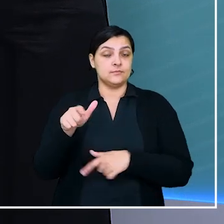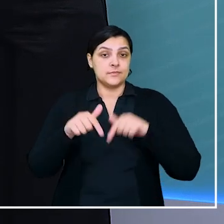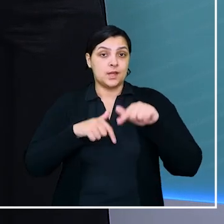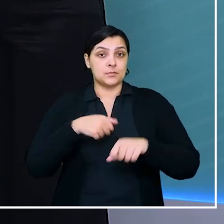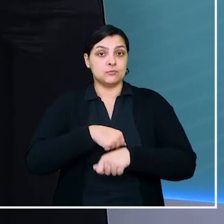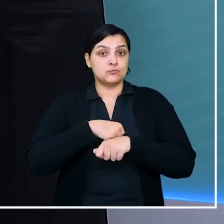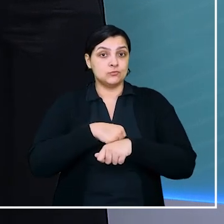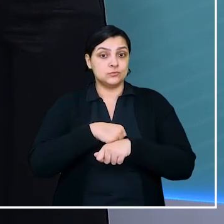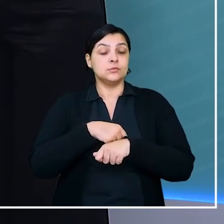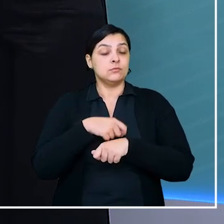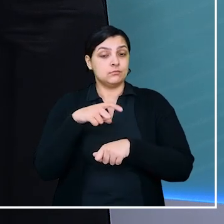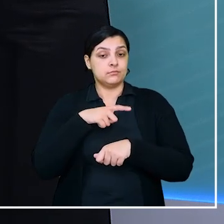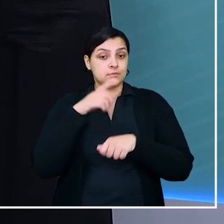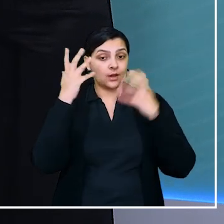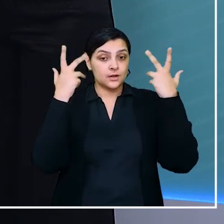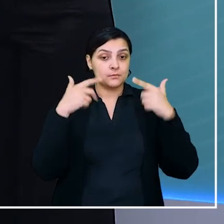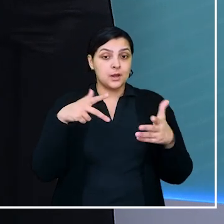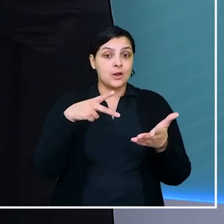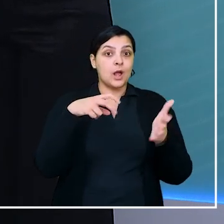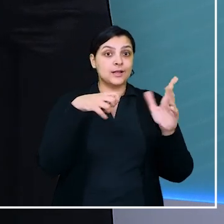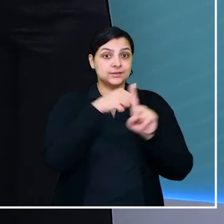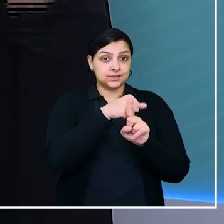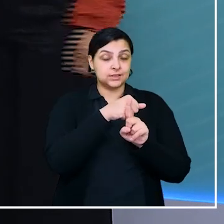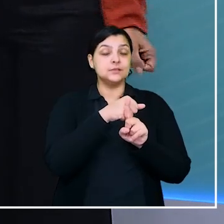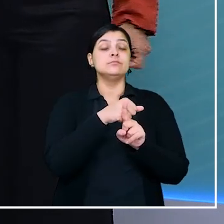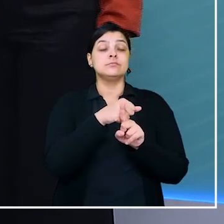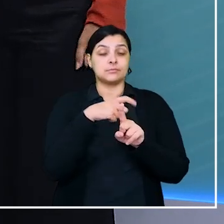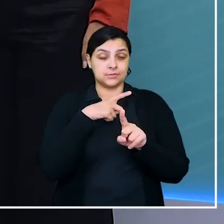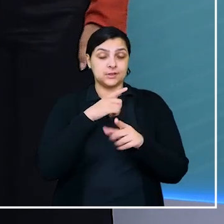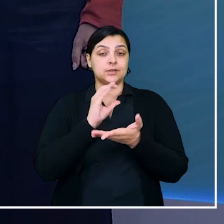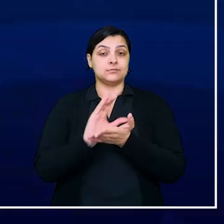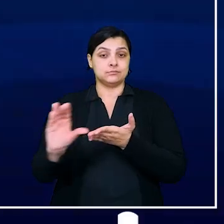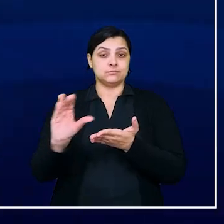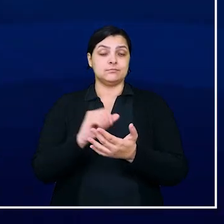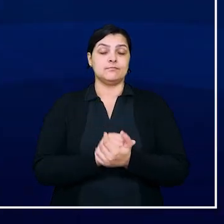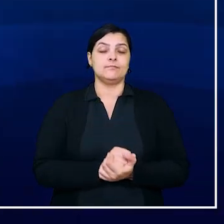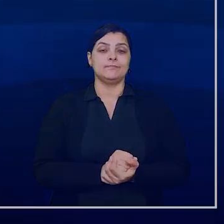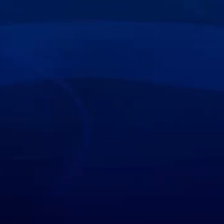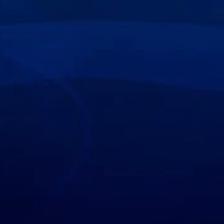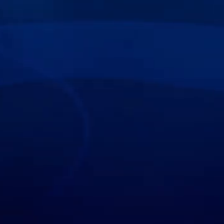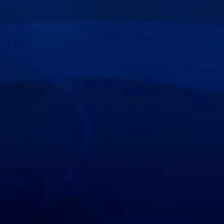durante manejo de animais tem direito à indenização. A gente volta em instantes.